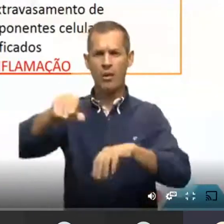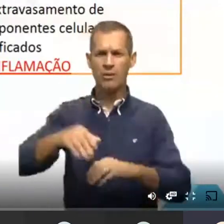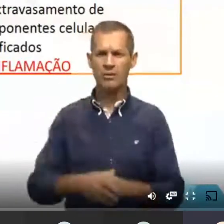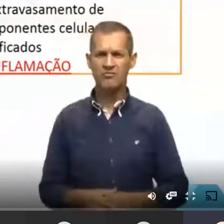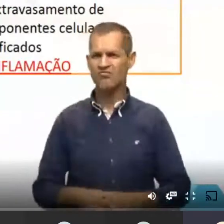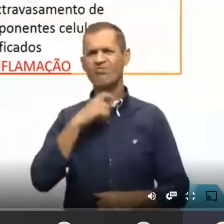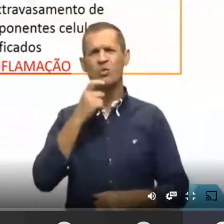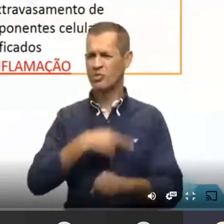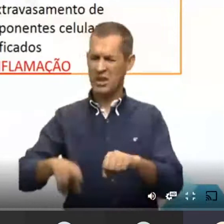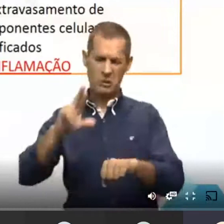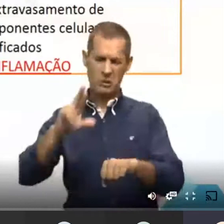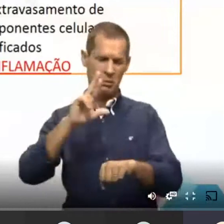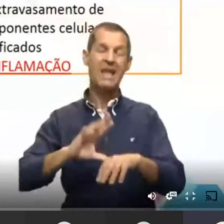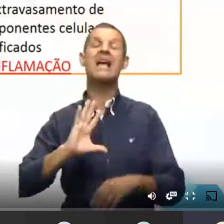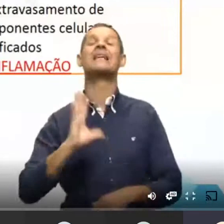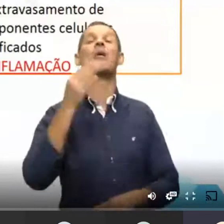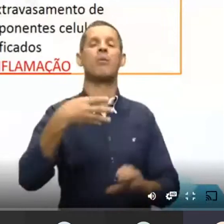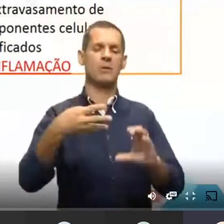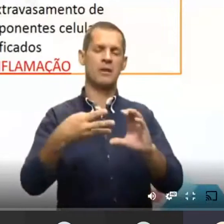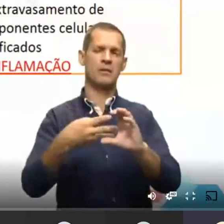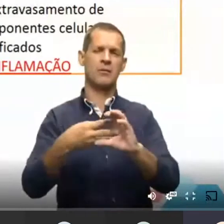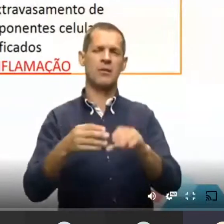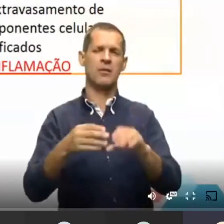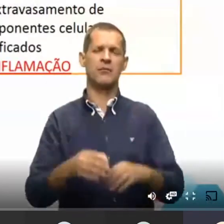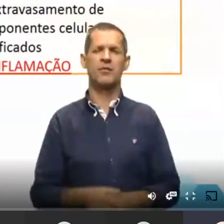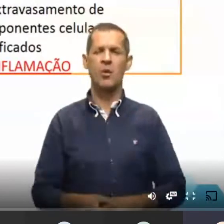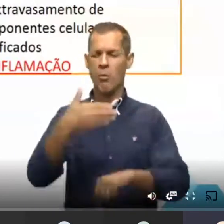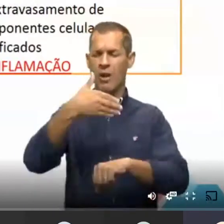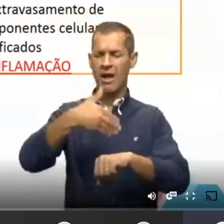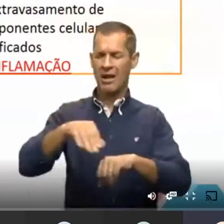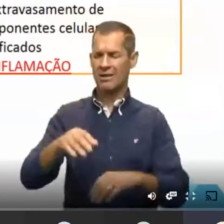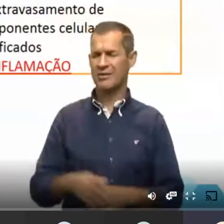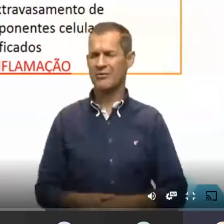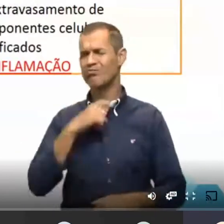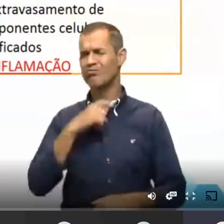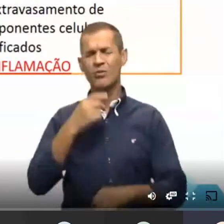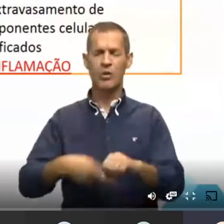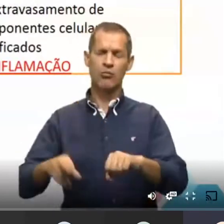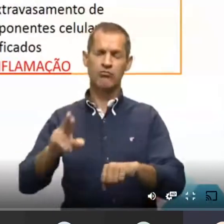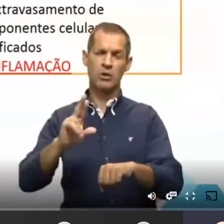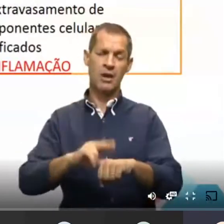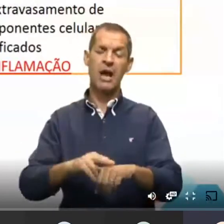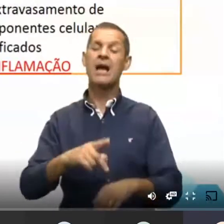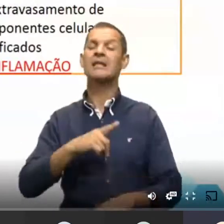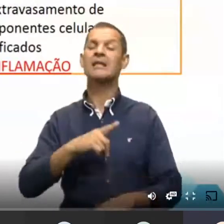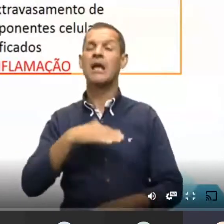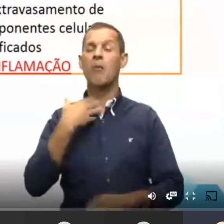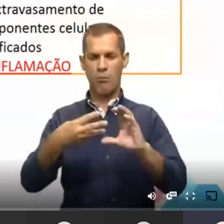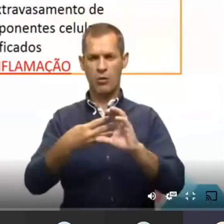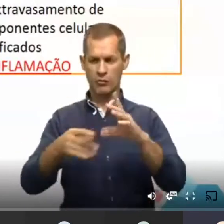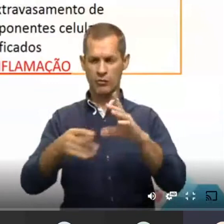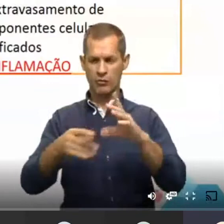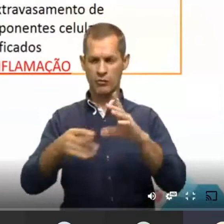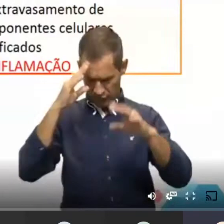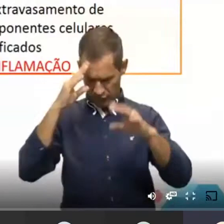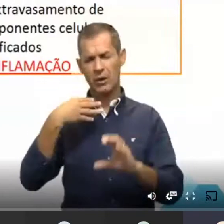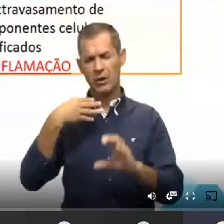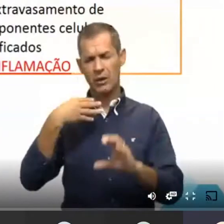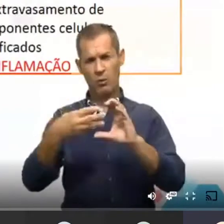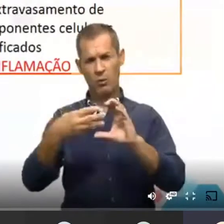lesão irreversível. O que vai acontecer? Lesão irreversível vai gerar uma morte celular. Mas vamos supor que é uma